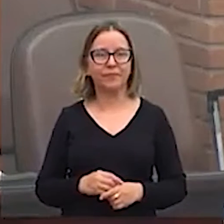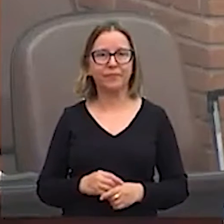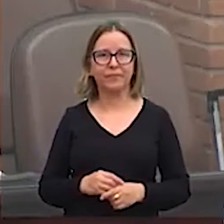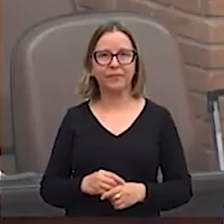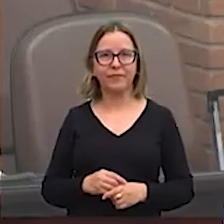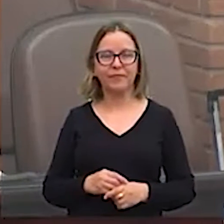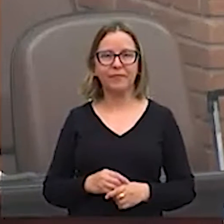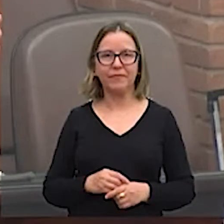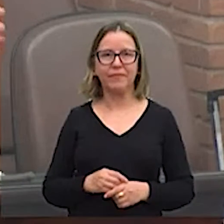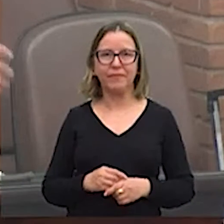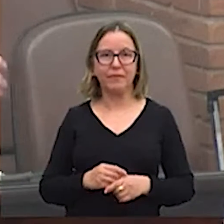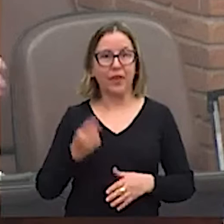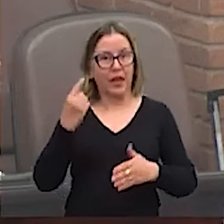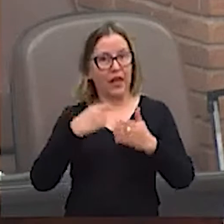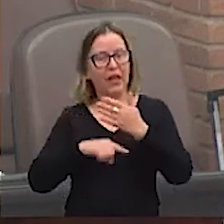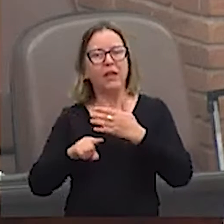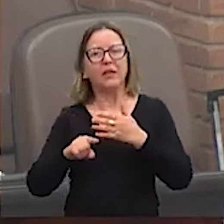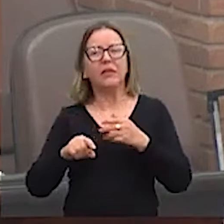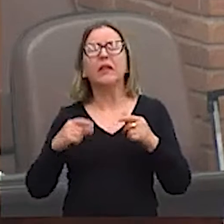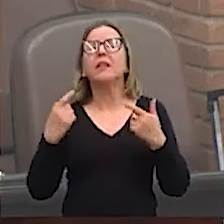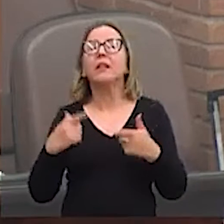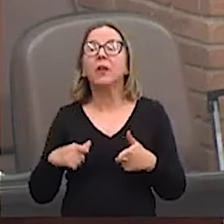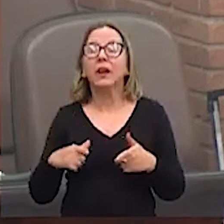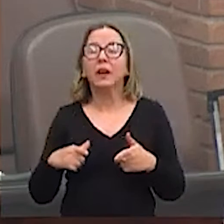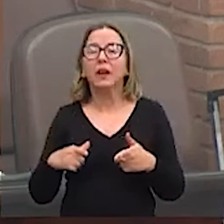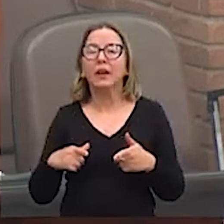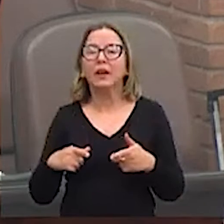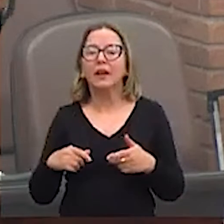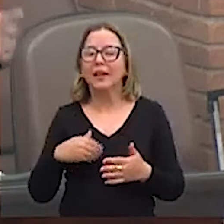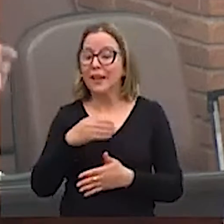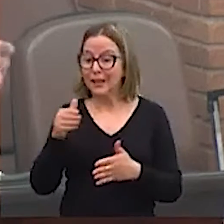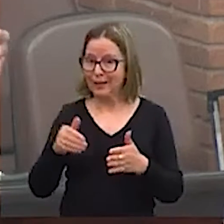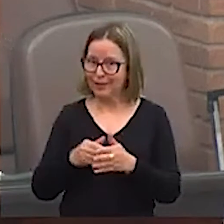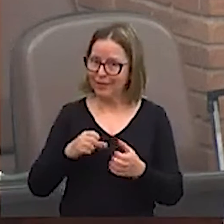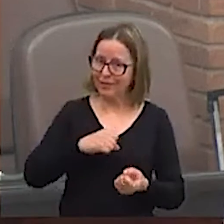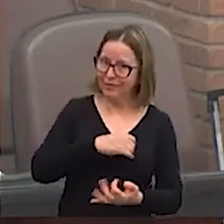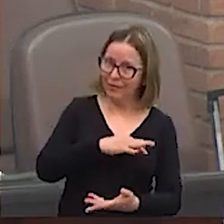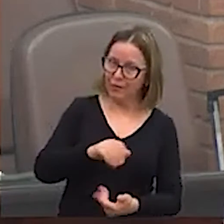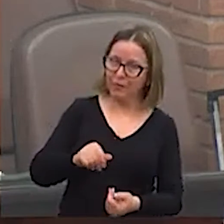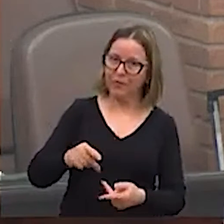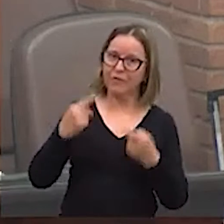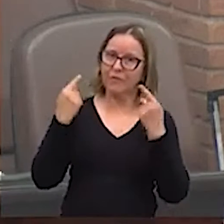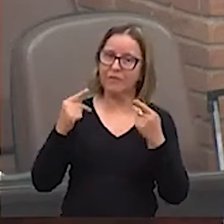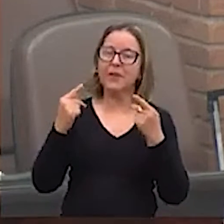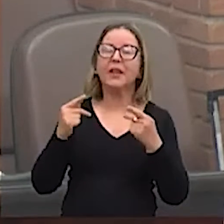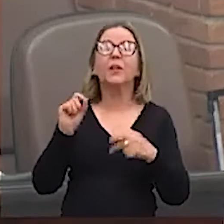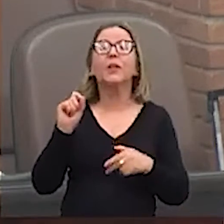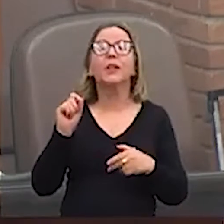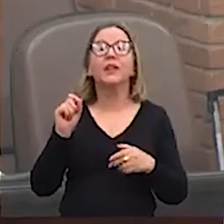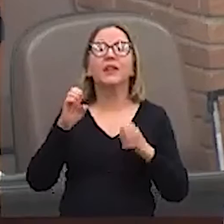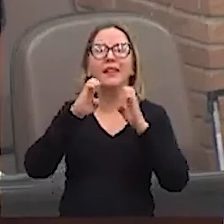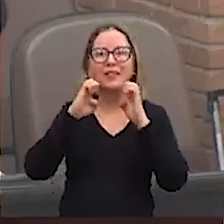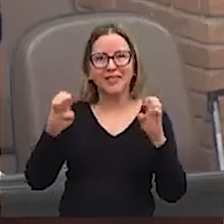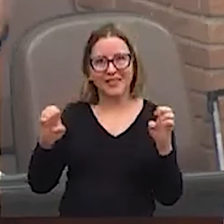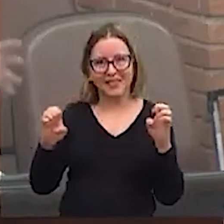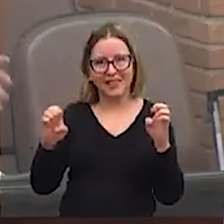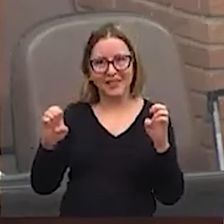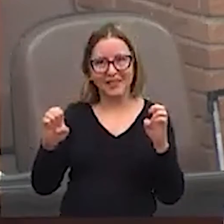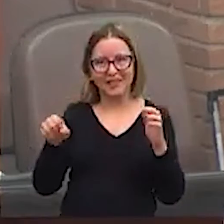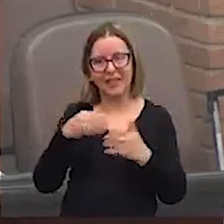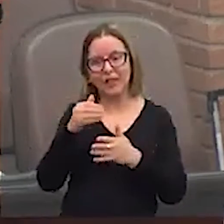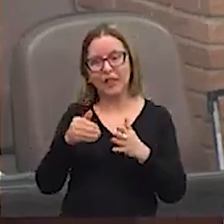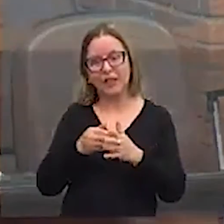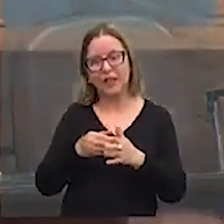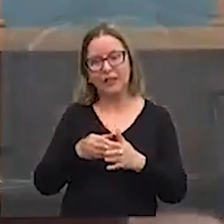Olha, ide para onde? Por todo o mundo. Pregai o quê? O evangelho